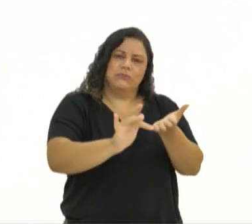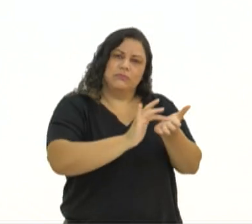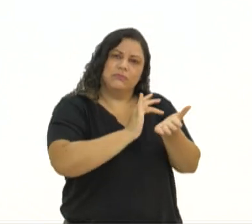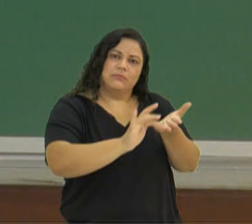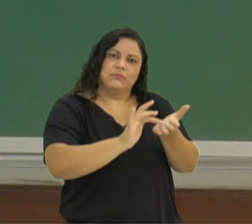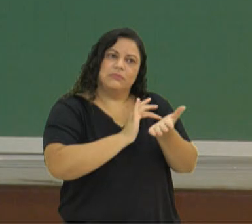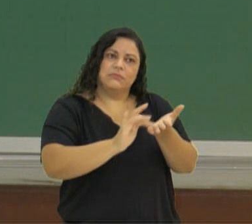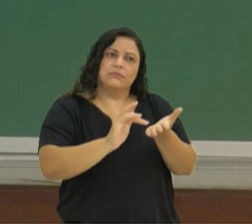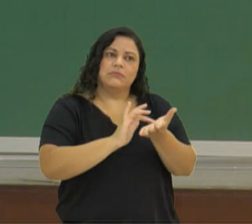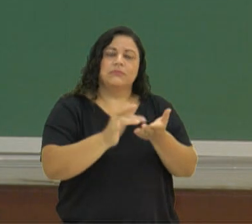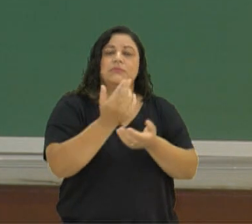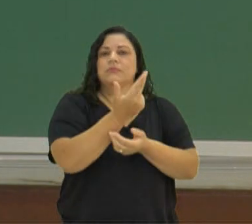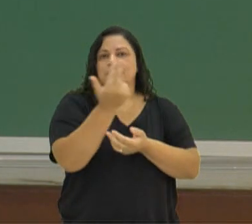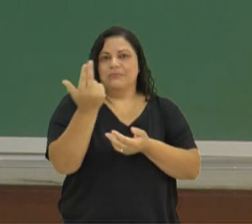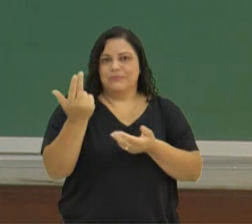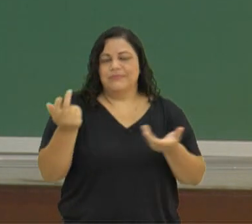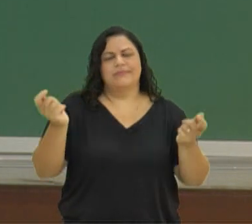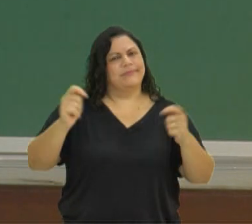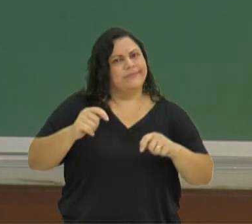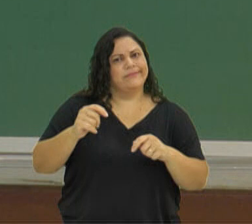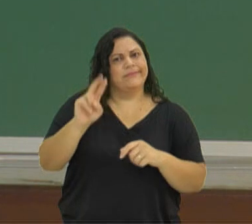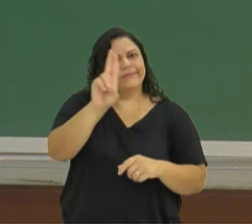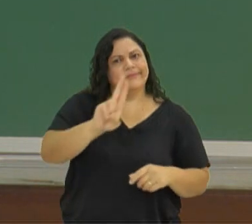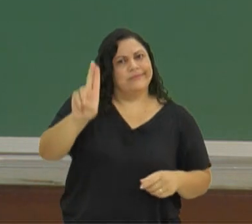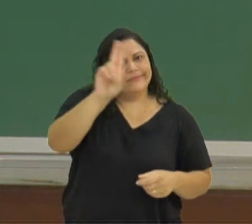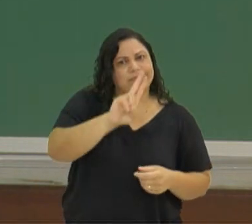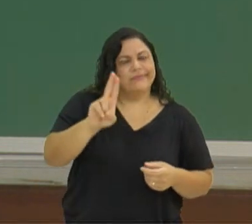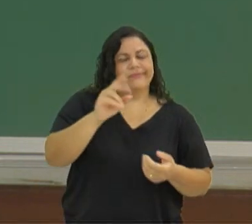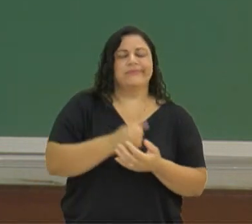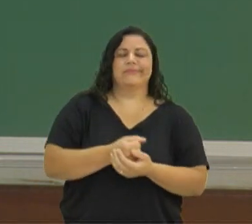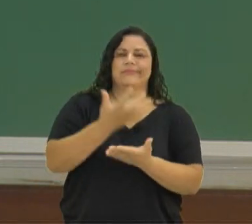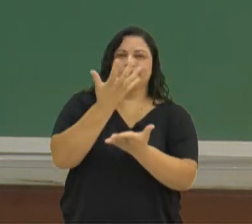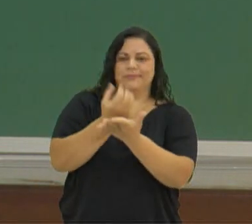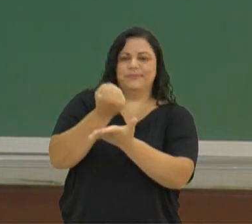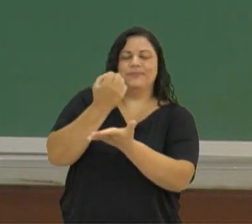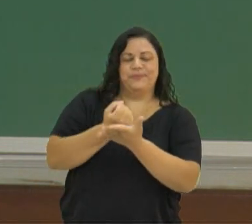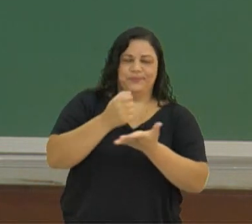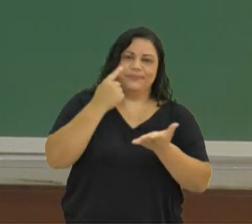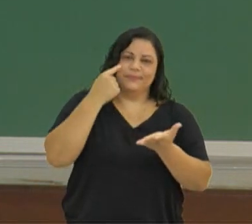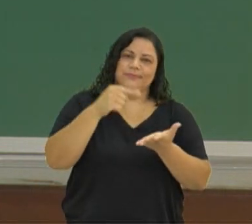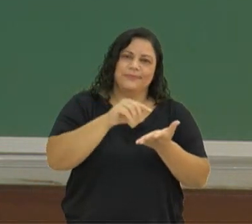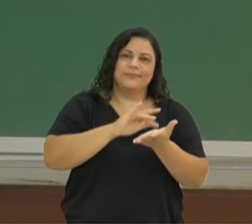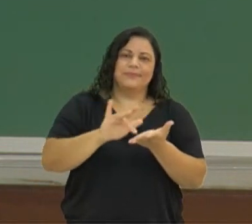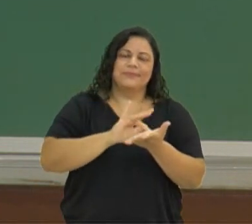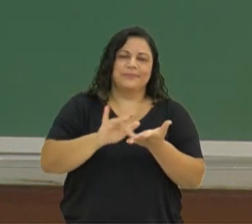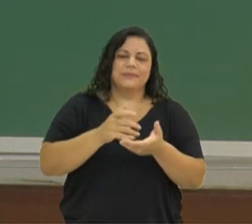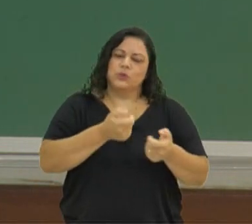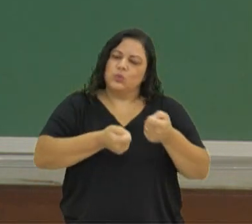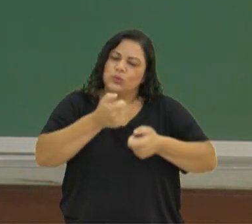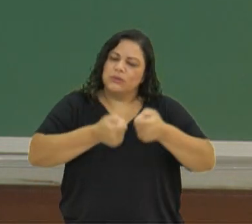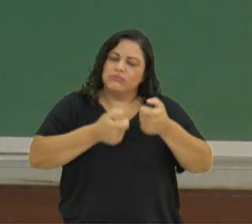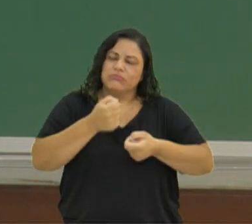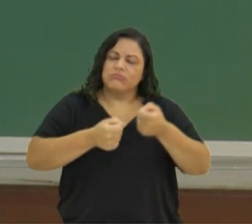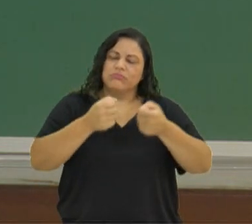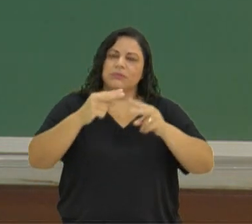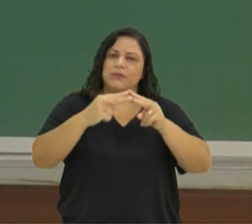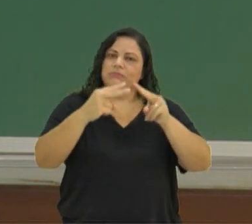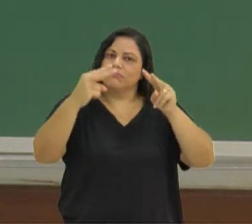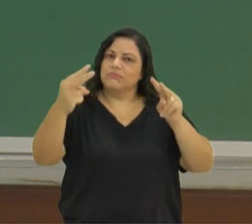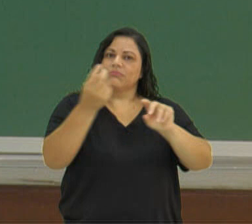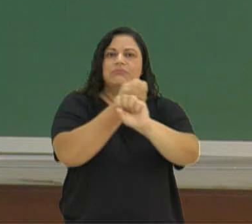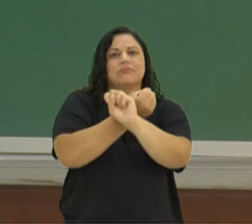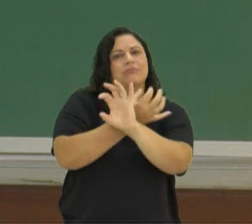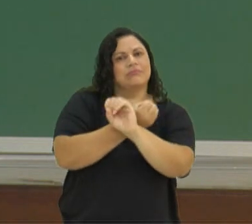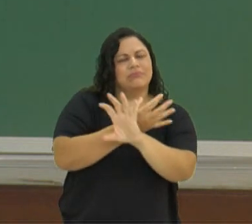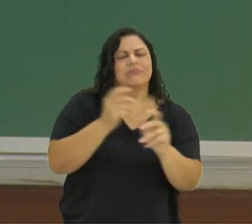o mesmo nome, você pode utilizar no seu celular. E também você pode carregar aí, jogando partidas online com os seus amigos. Pode ser os seus amigos aí da